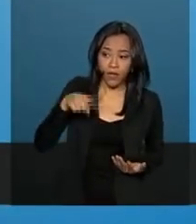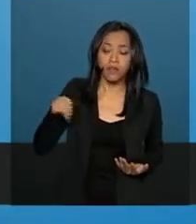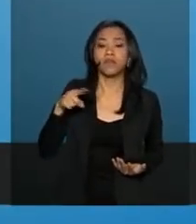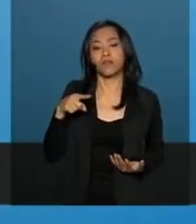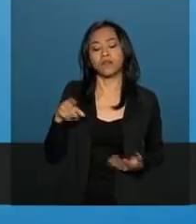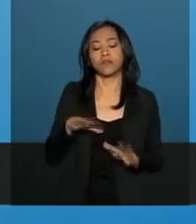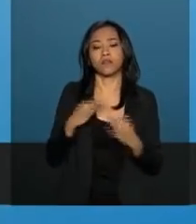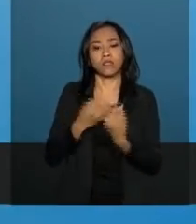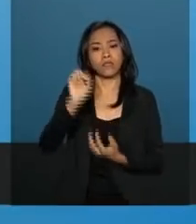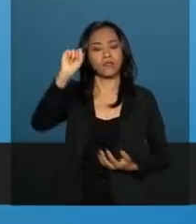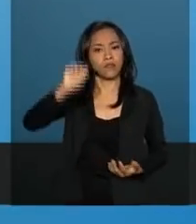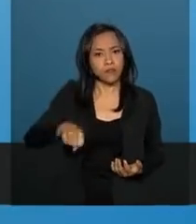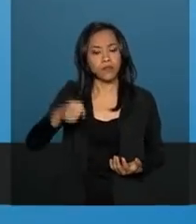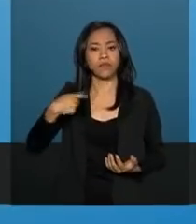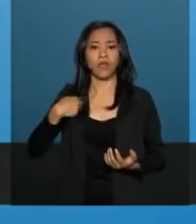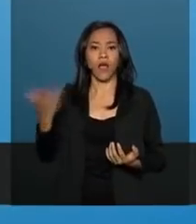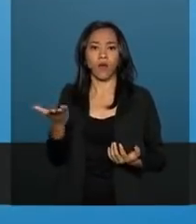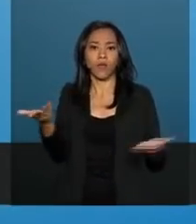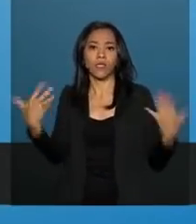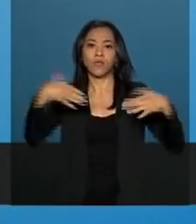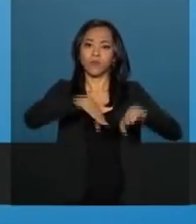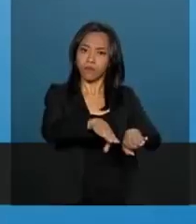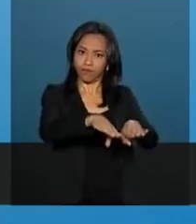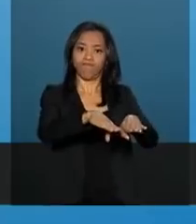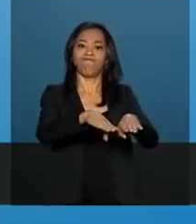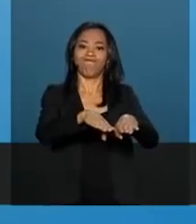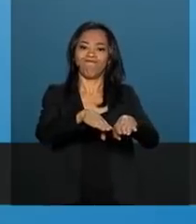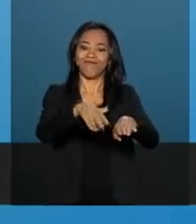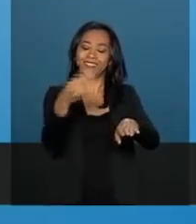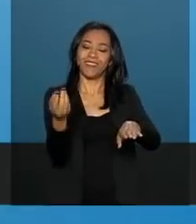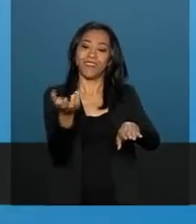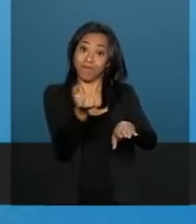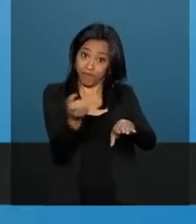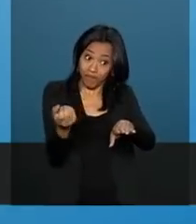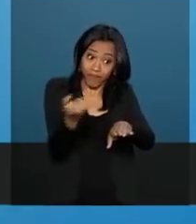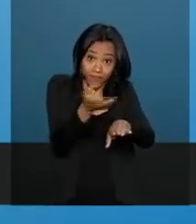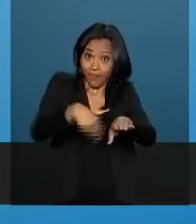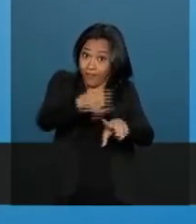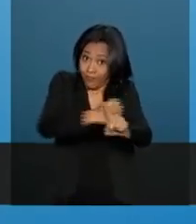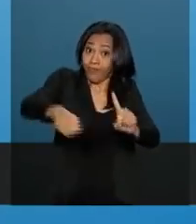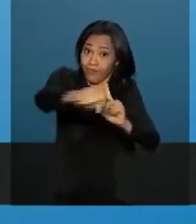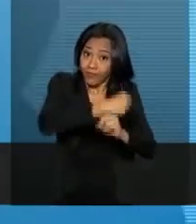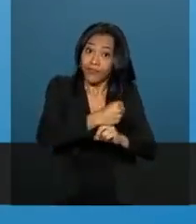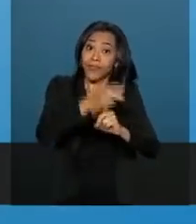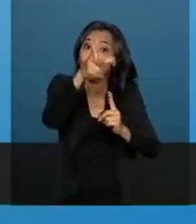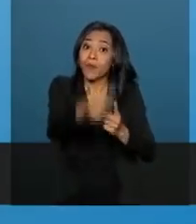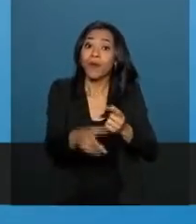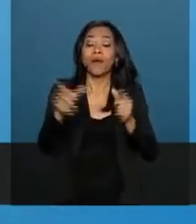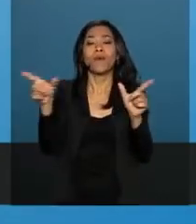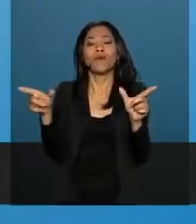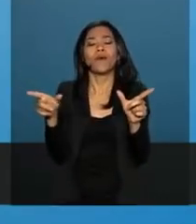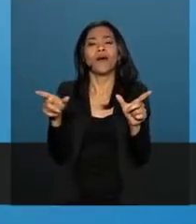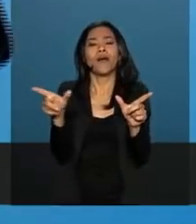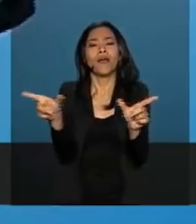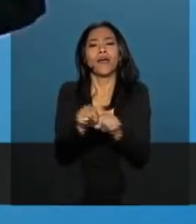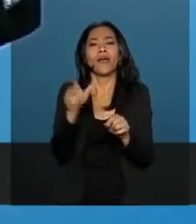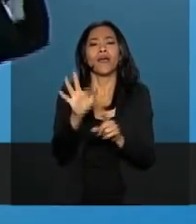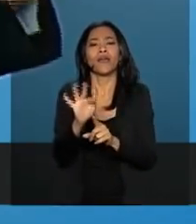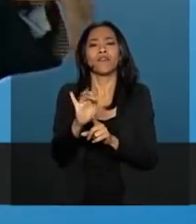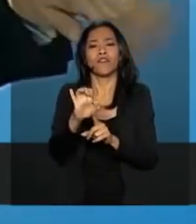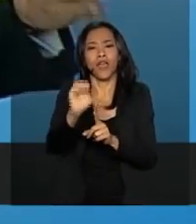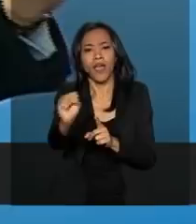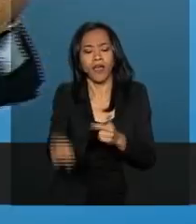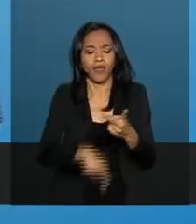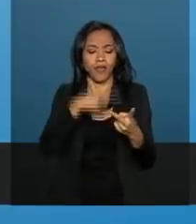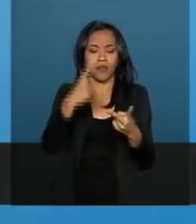sim, se incluindo na sociedade, como fizemos com o FIES, como fizemos com Minha Casa